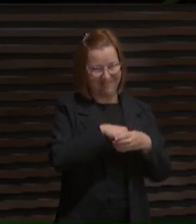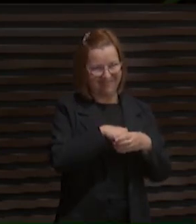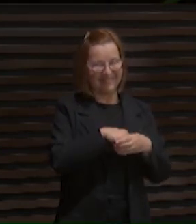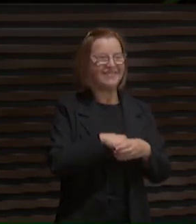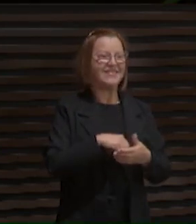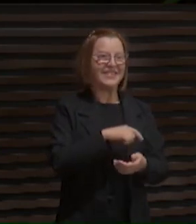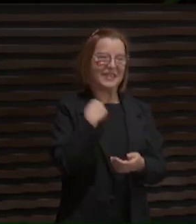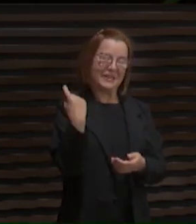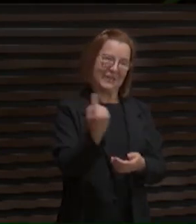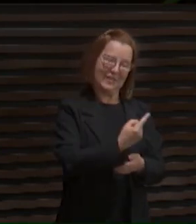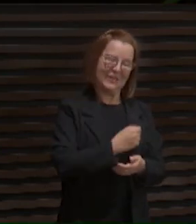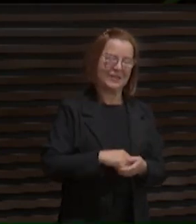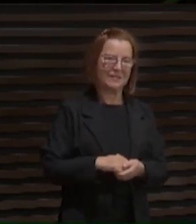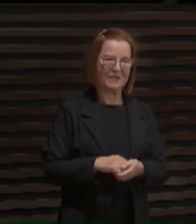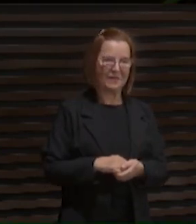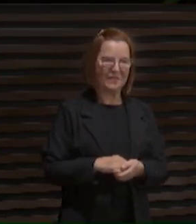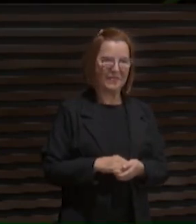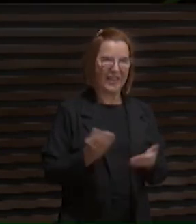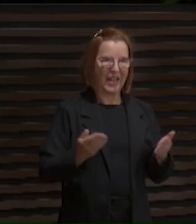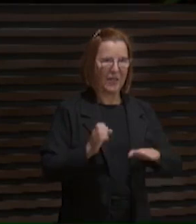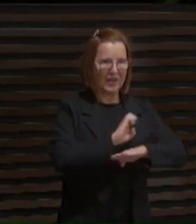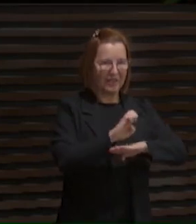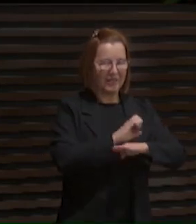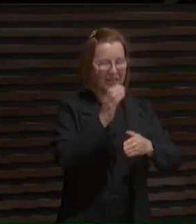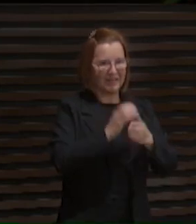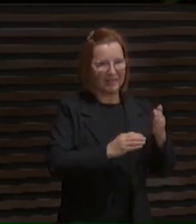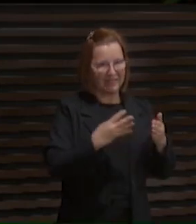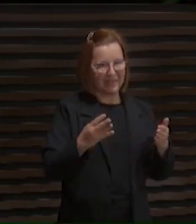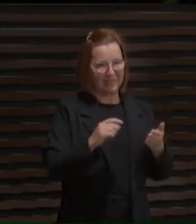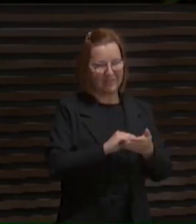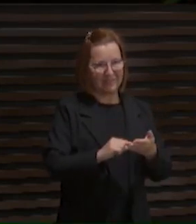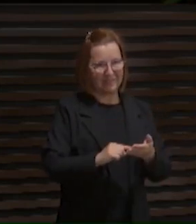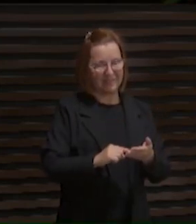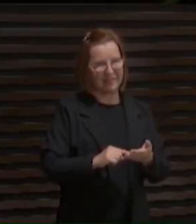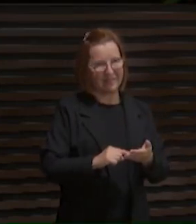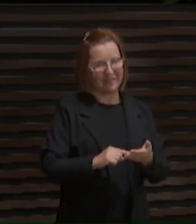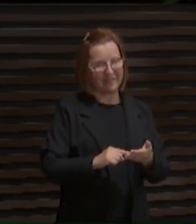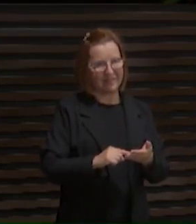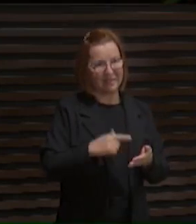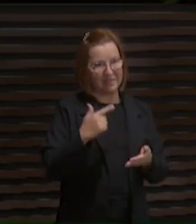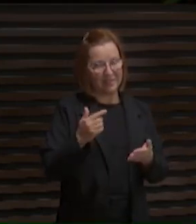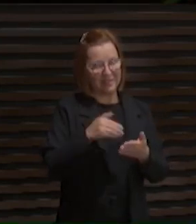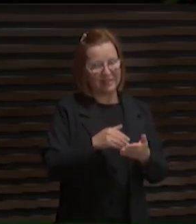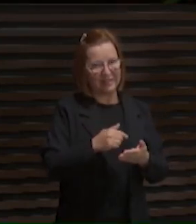ver? Vamos ver Efésios 4, do 22 até o 24, na versão